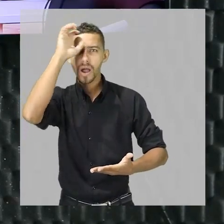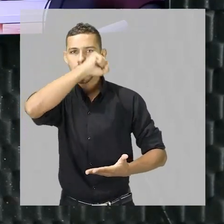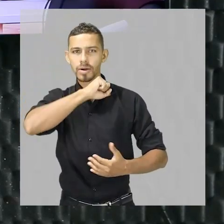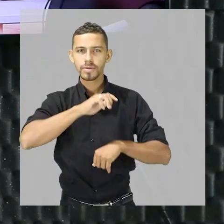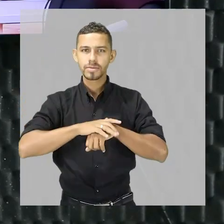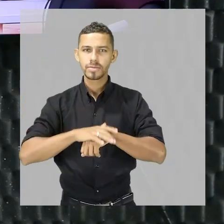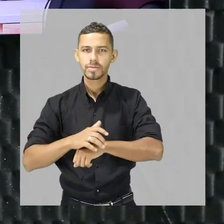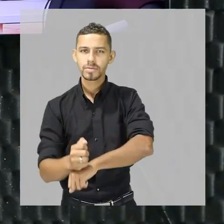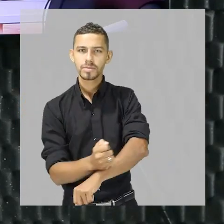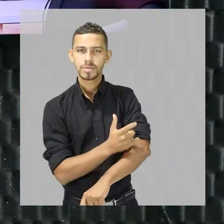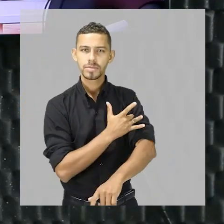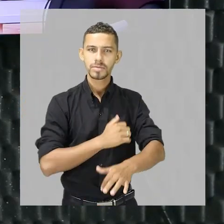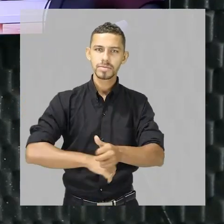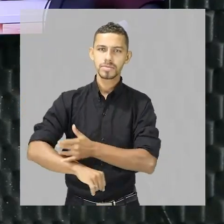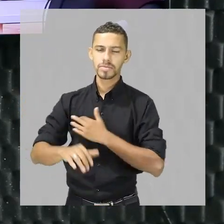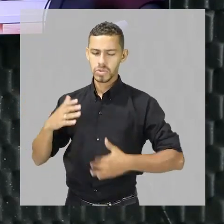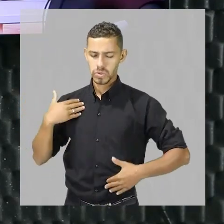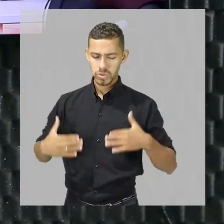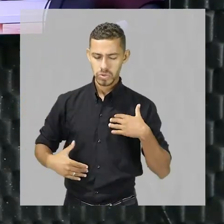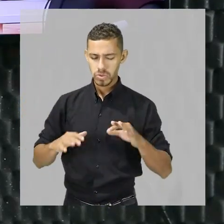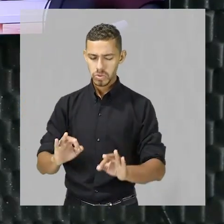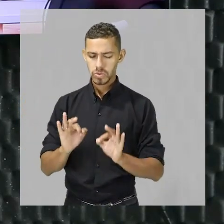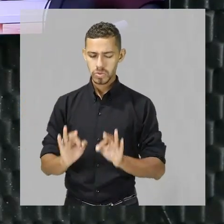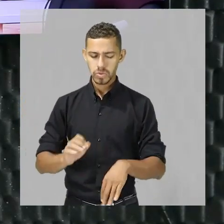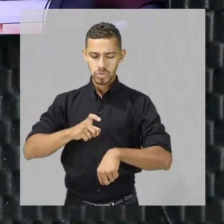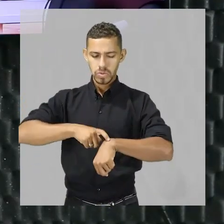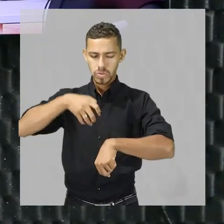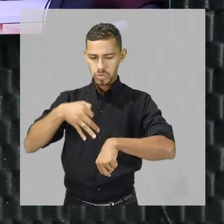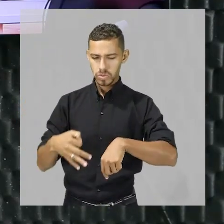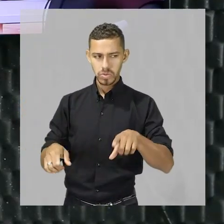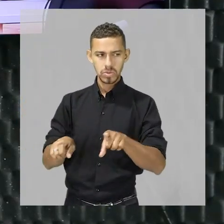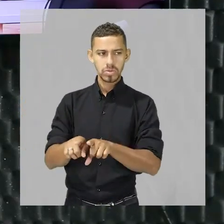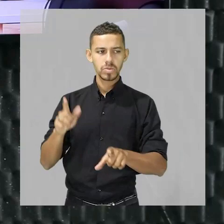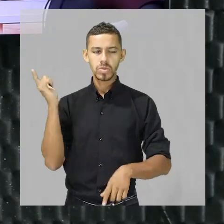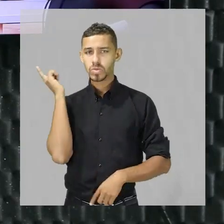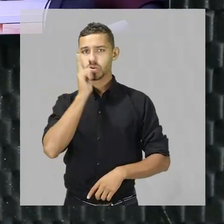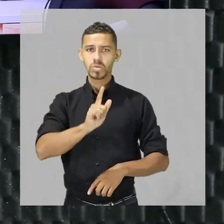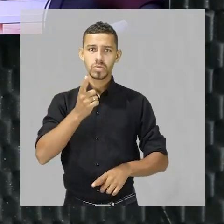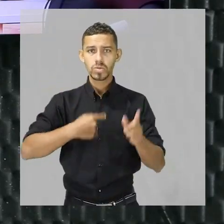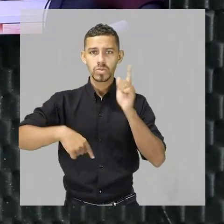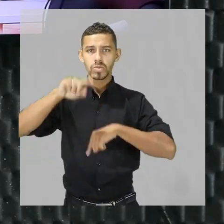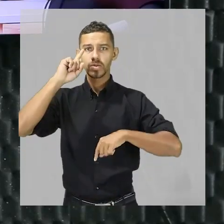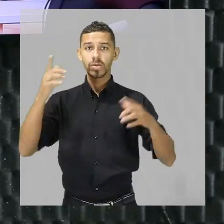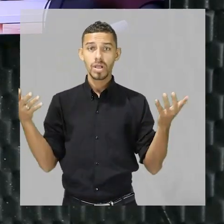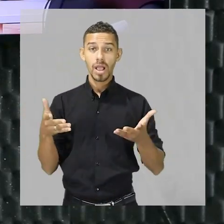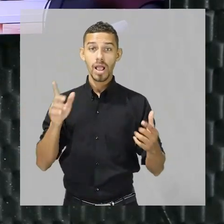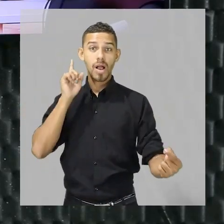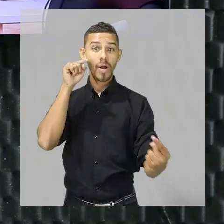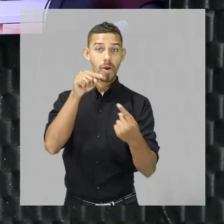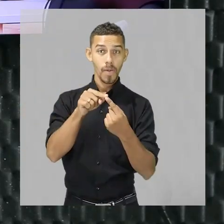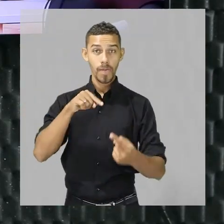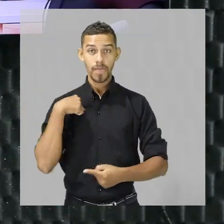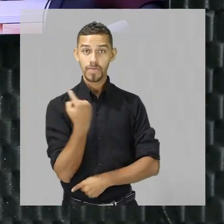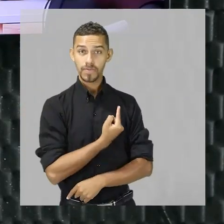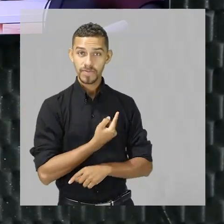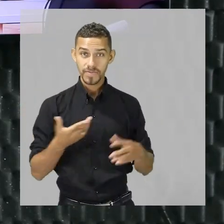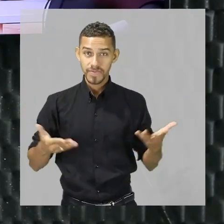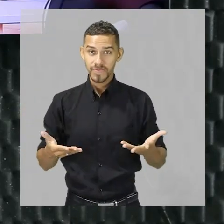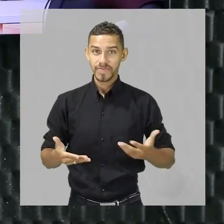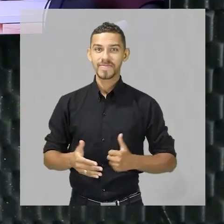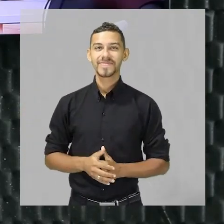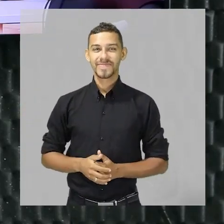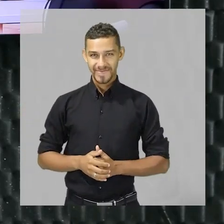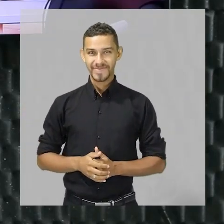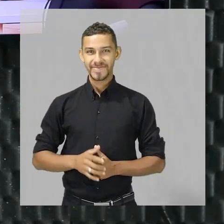fisicamente aí para poder, né, arrasar, buscar a tua aprovação e ter o teu sucesso, que esse é o nosso objetivo, tá? E